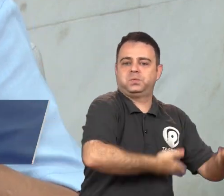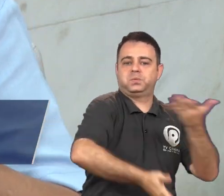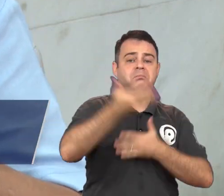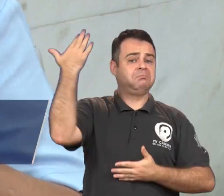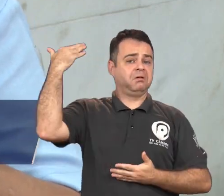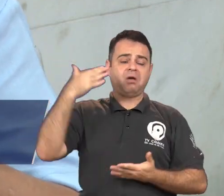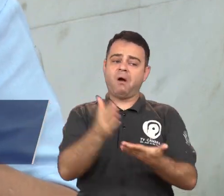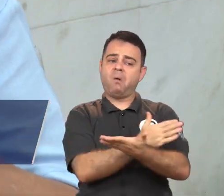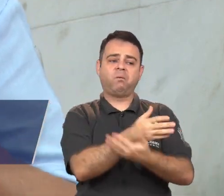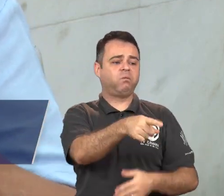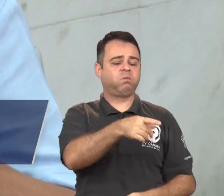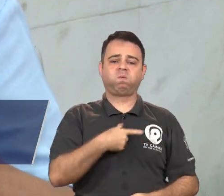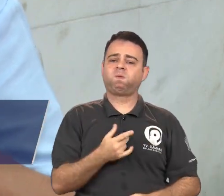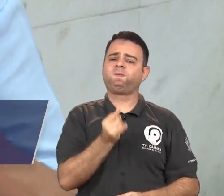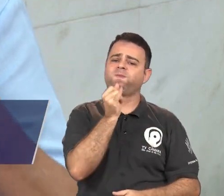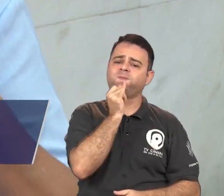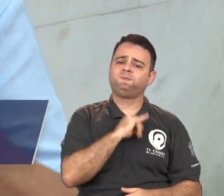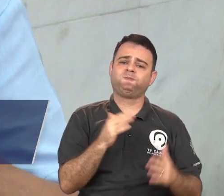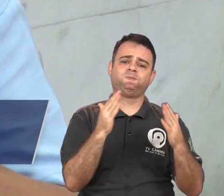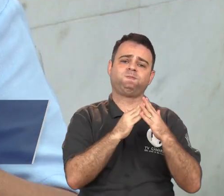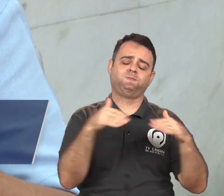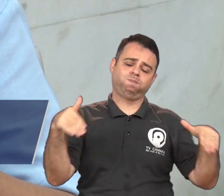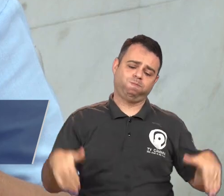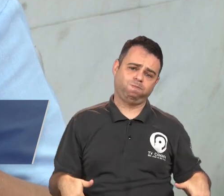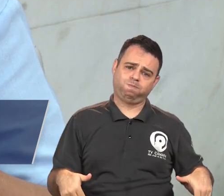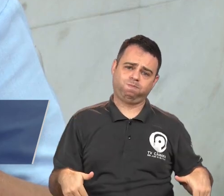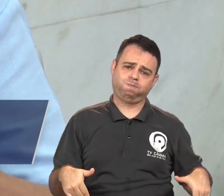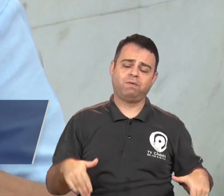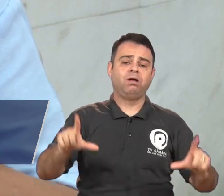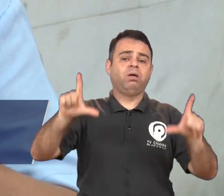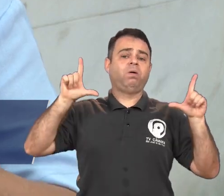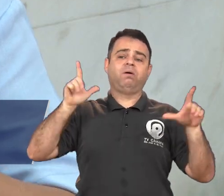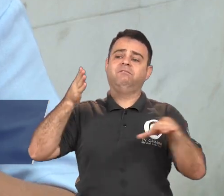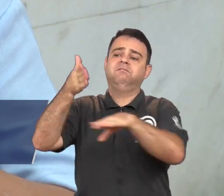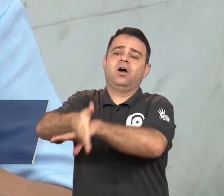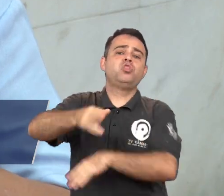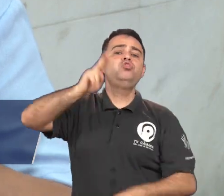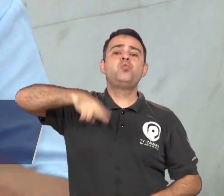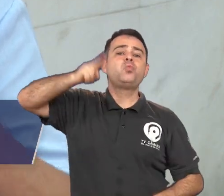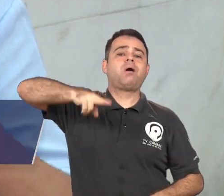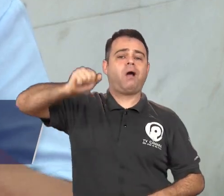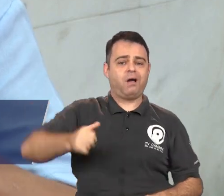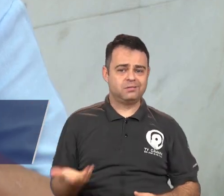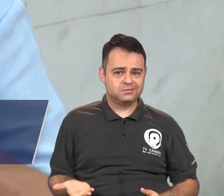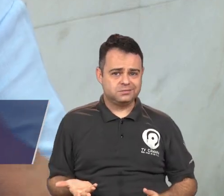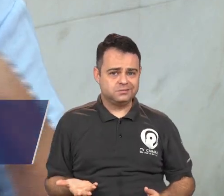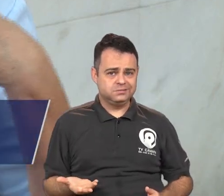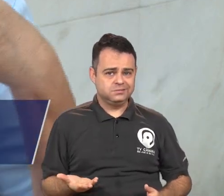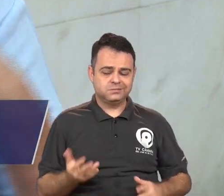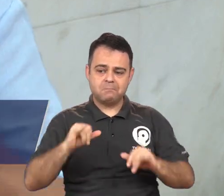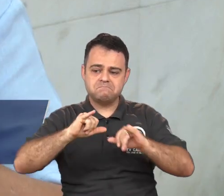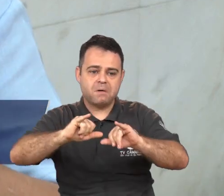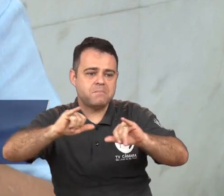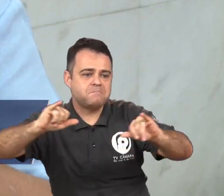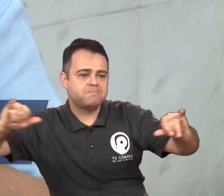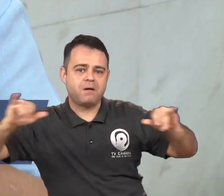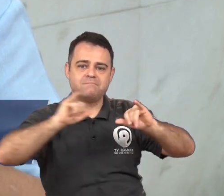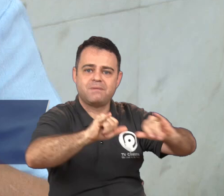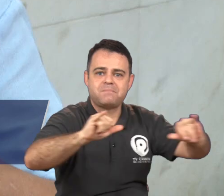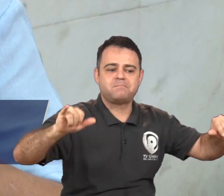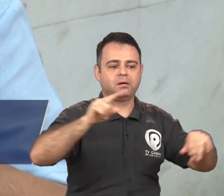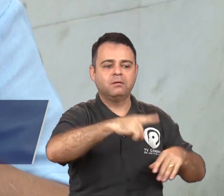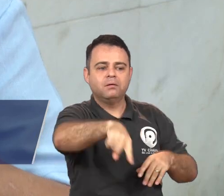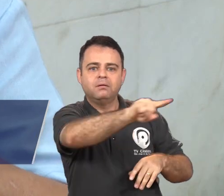têm. Tem pessoas que nunca foi no cinema. E nós levamos projetos, mais de